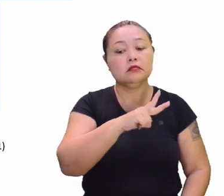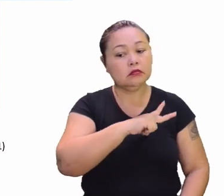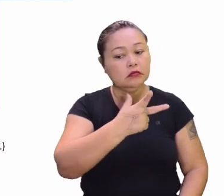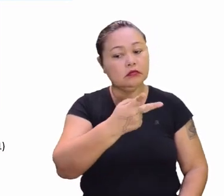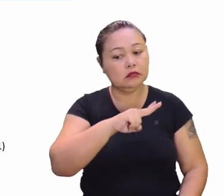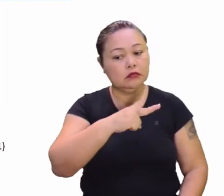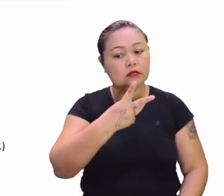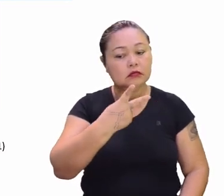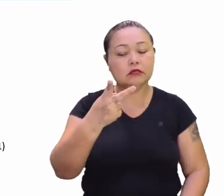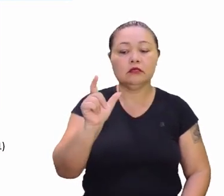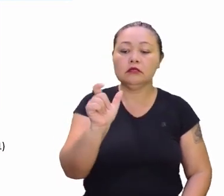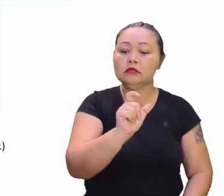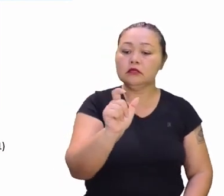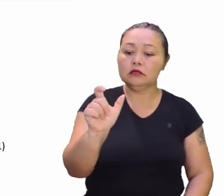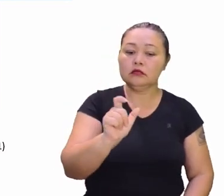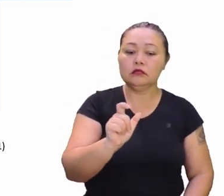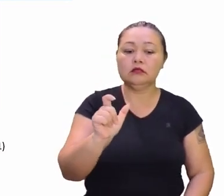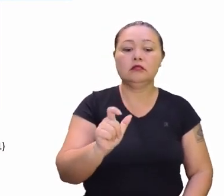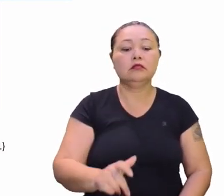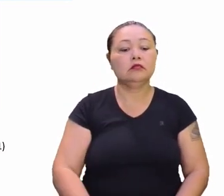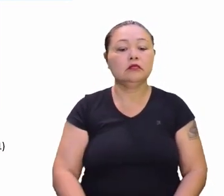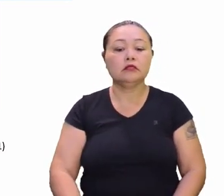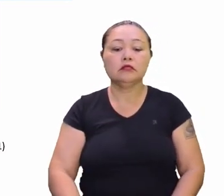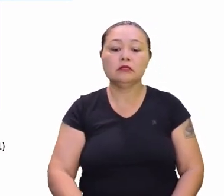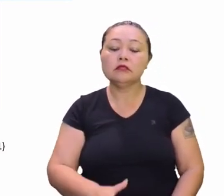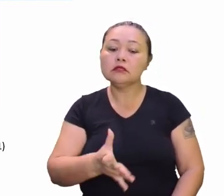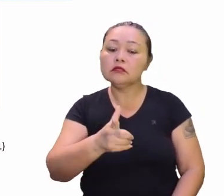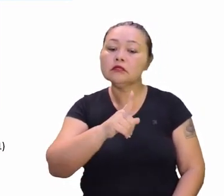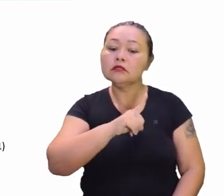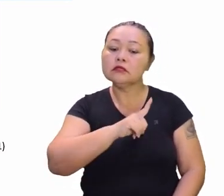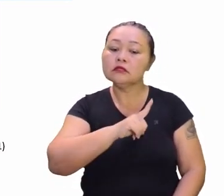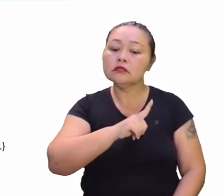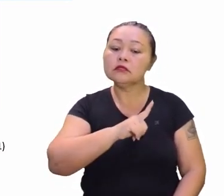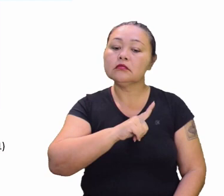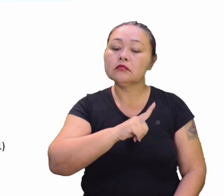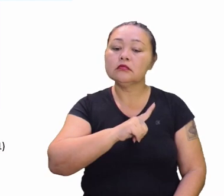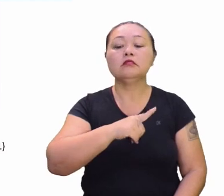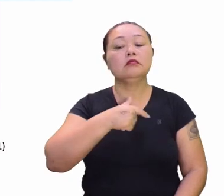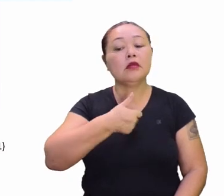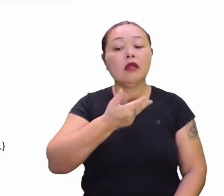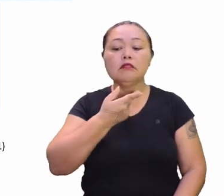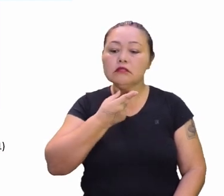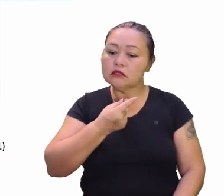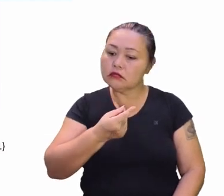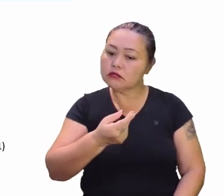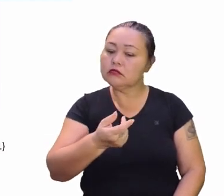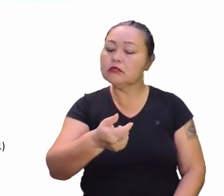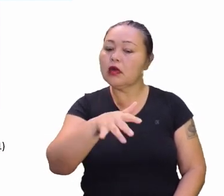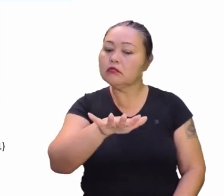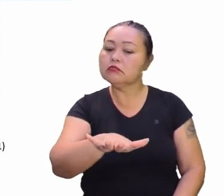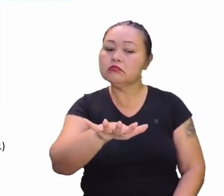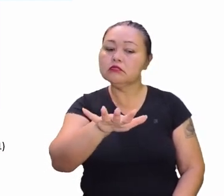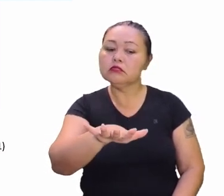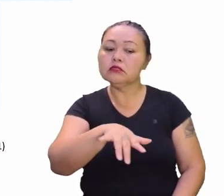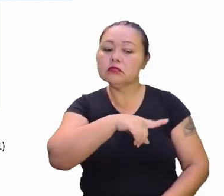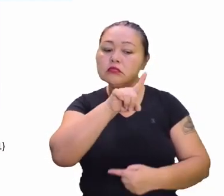também, ó, particular. Ok? Gravada com perpetuidade, com o objetivo